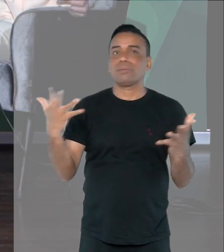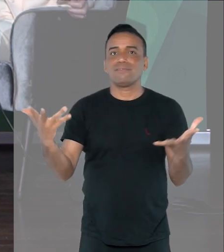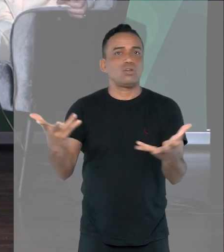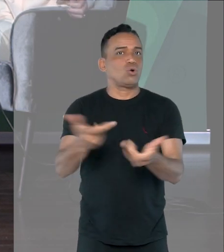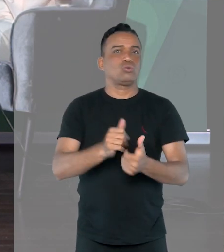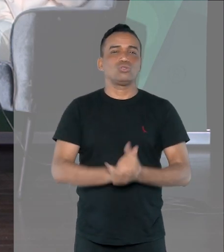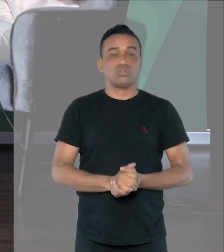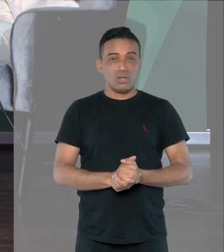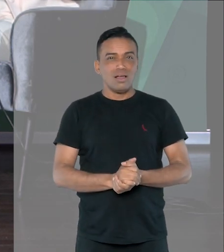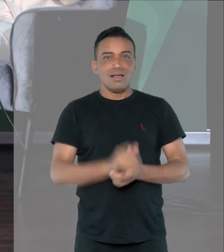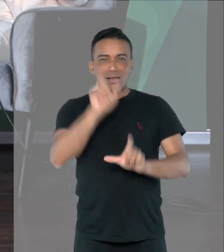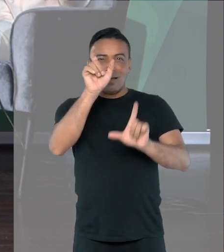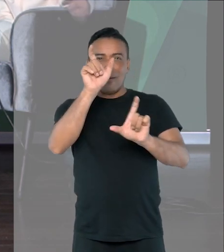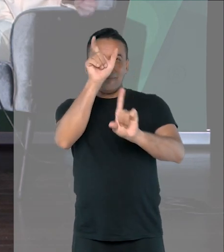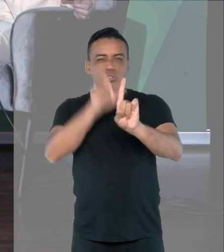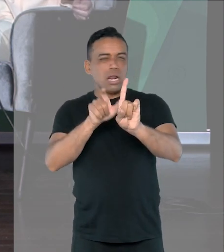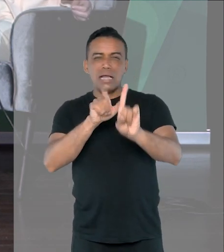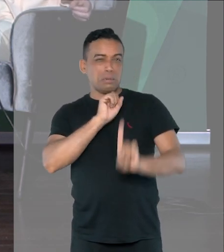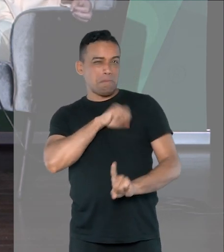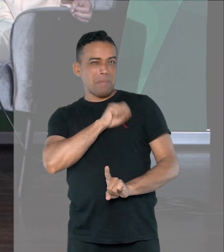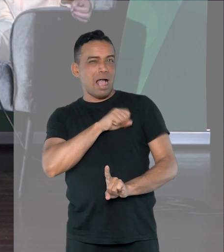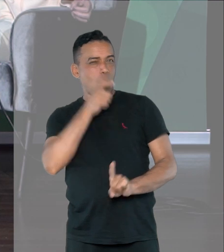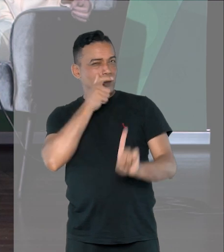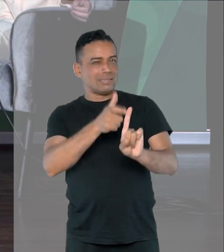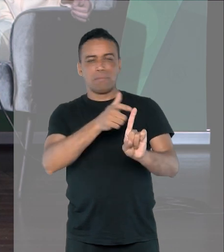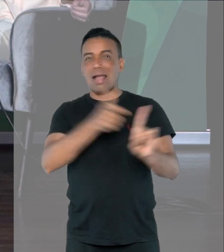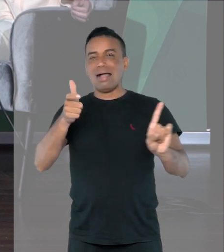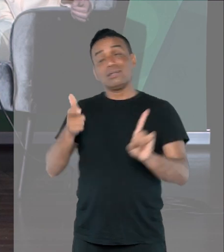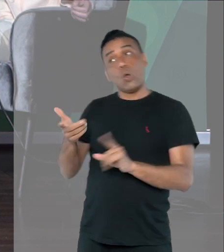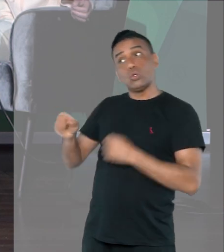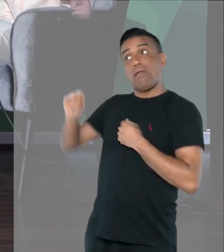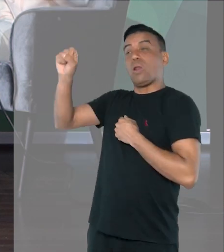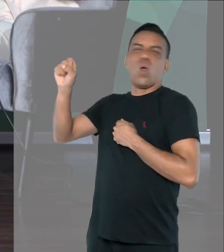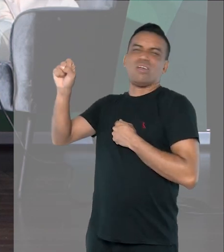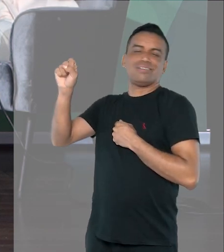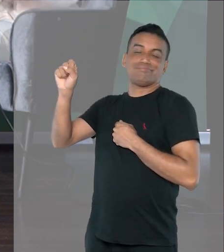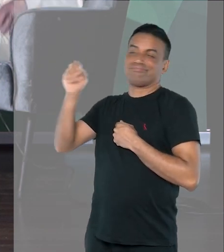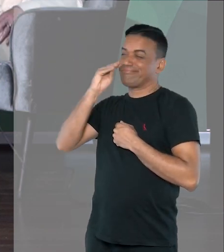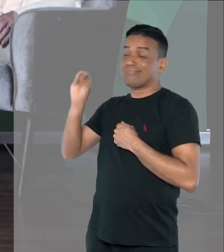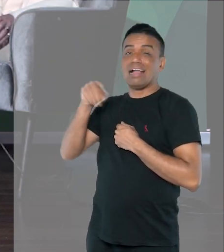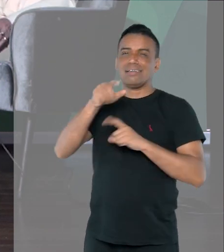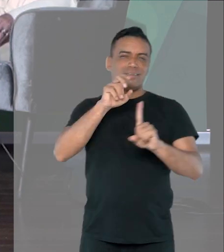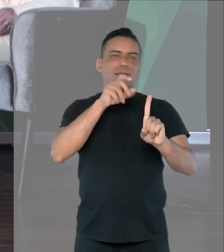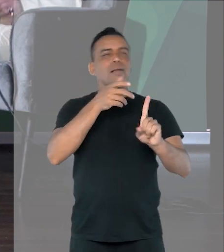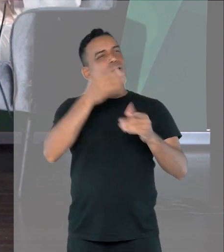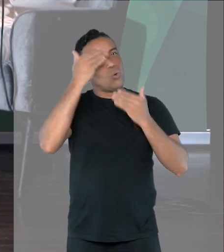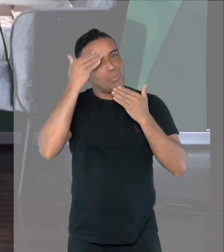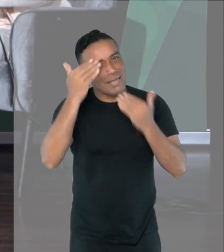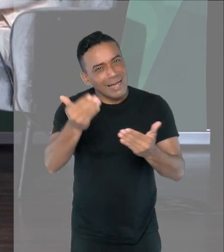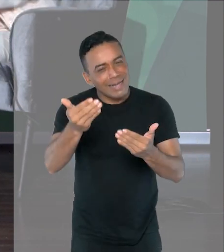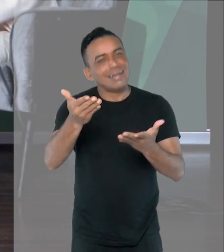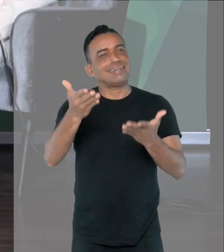Vai ser maravilhoso. Os bandidos são sempre mais interessantes do que os mocinhos, viu? O algoz vai ser um sucesso danado. Gente,